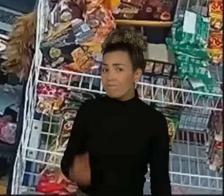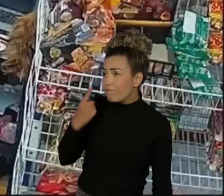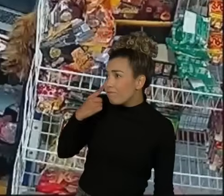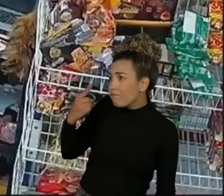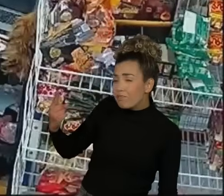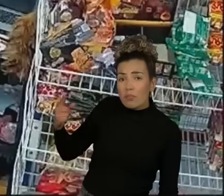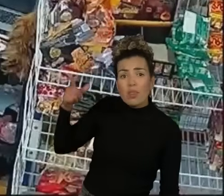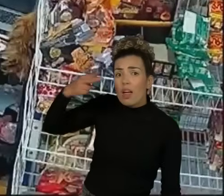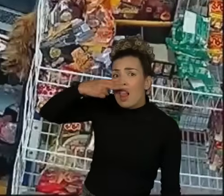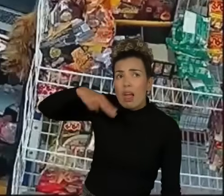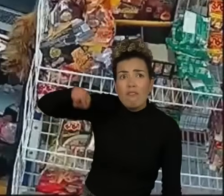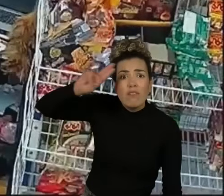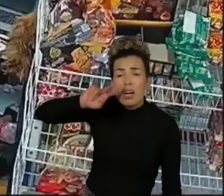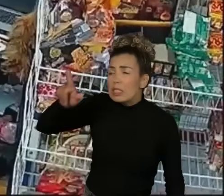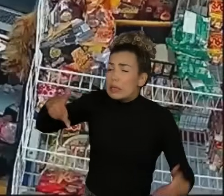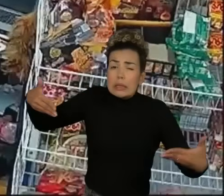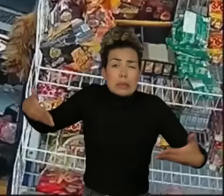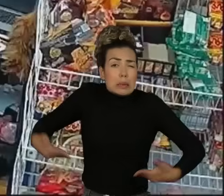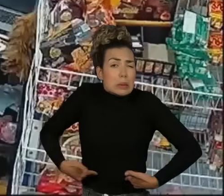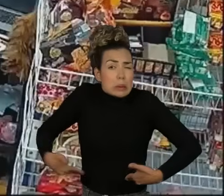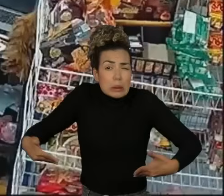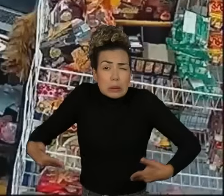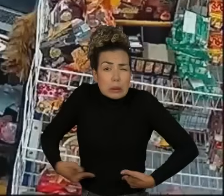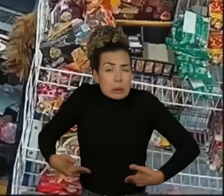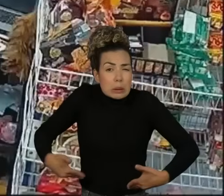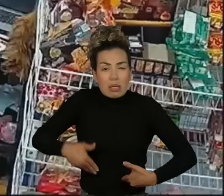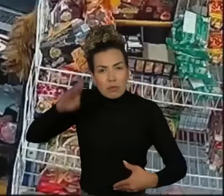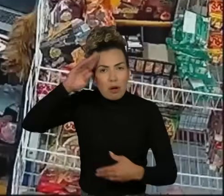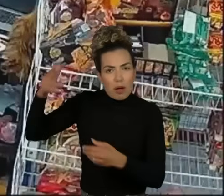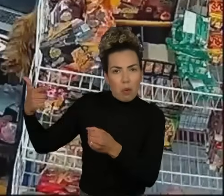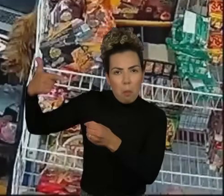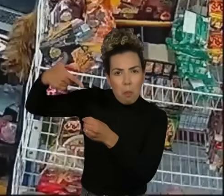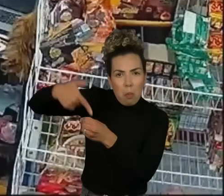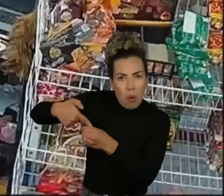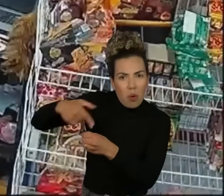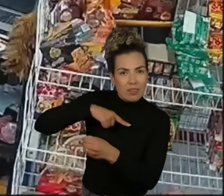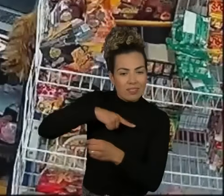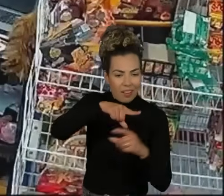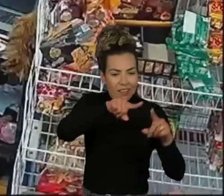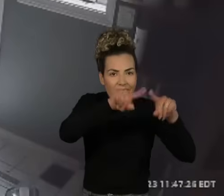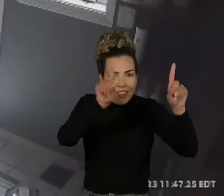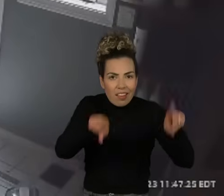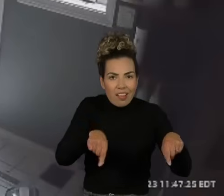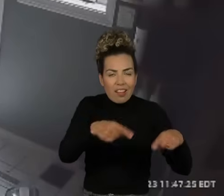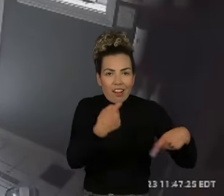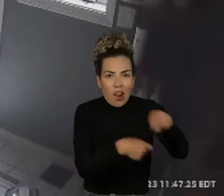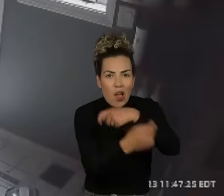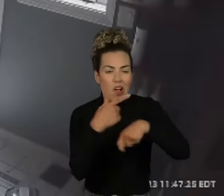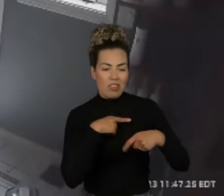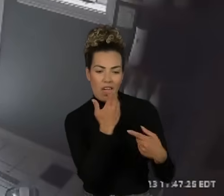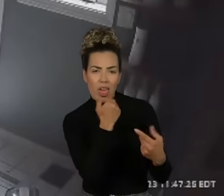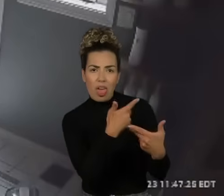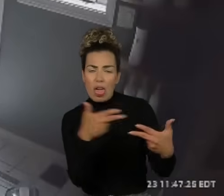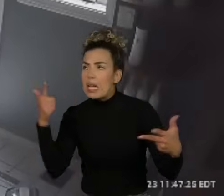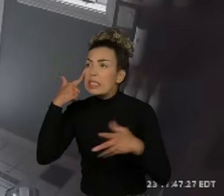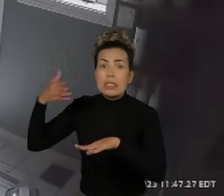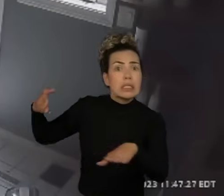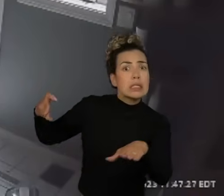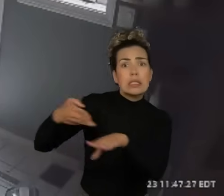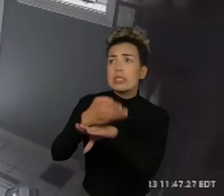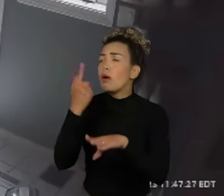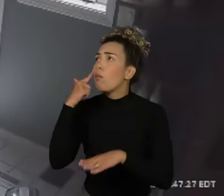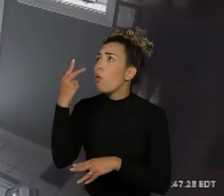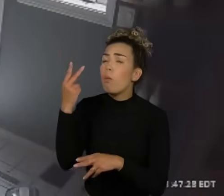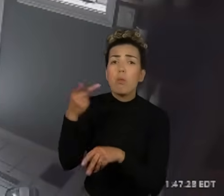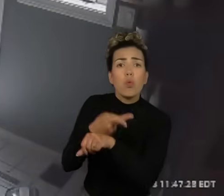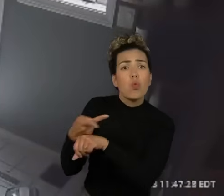Elefante faminto invade loja de conveniência na Tailândia em busca de alimento. Urso entra numa casa